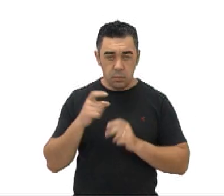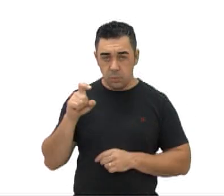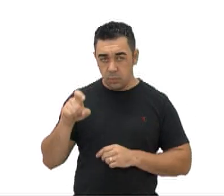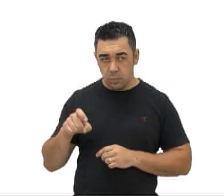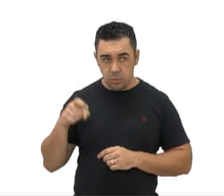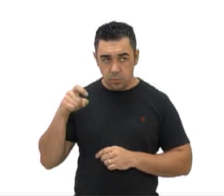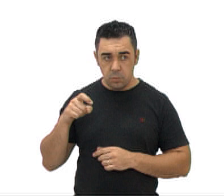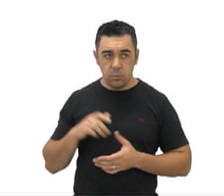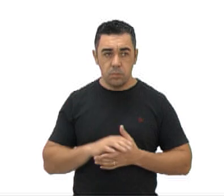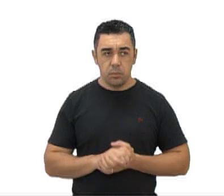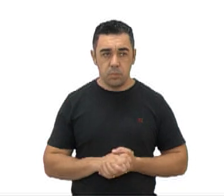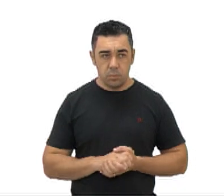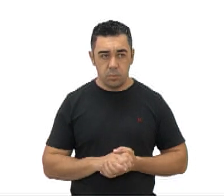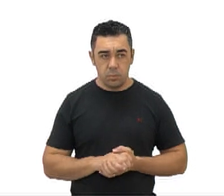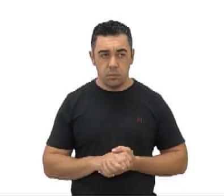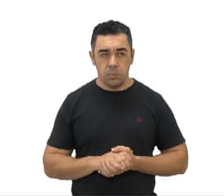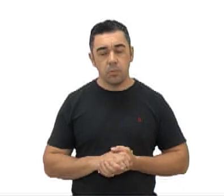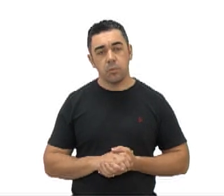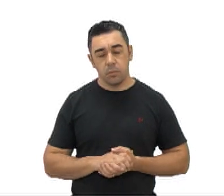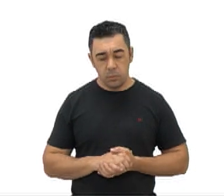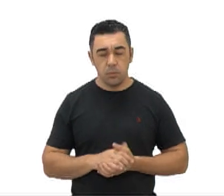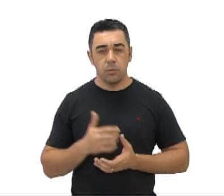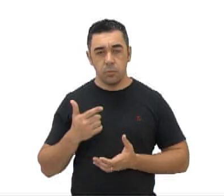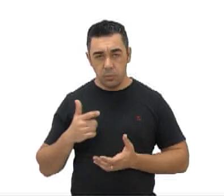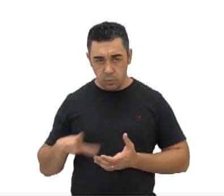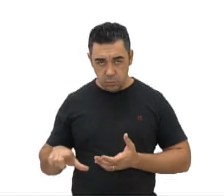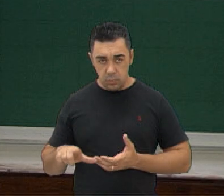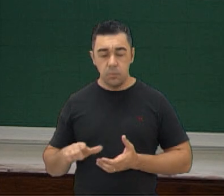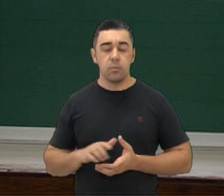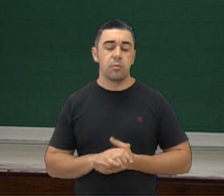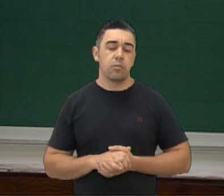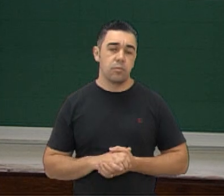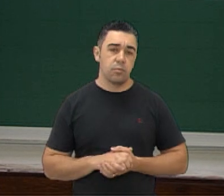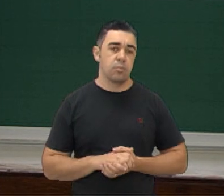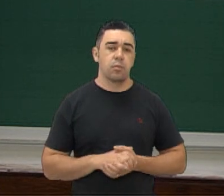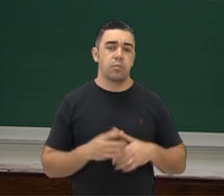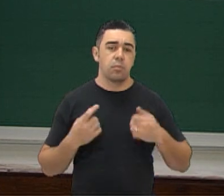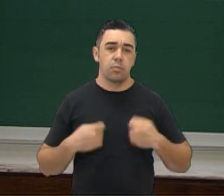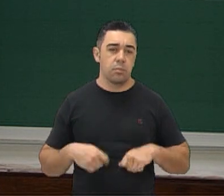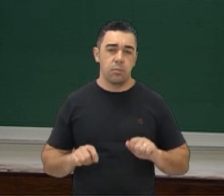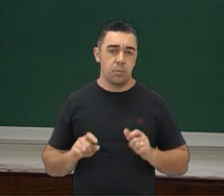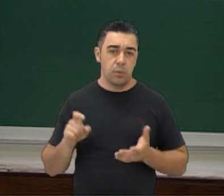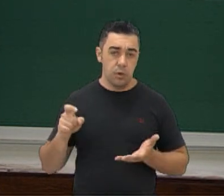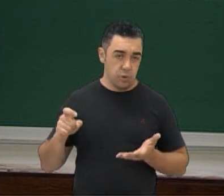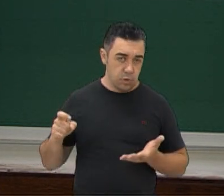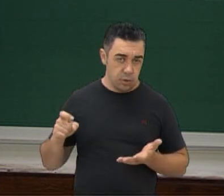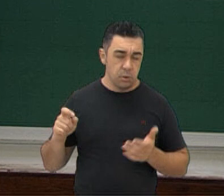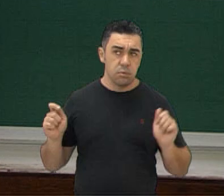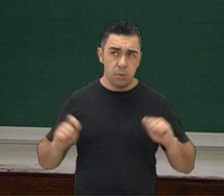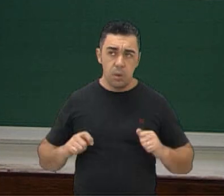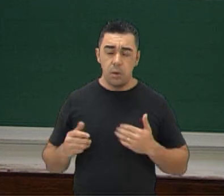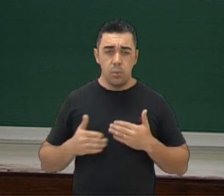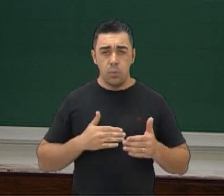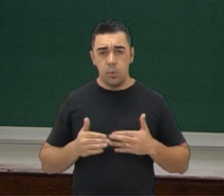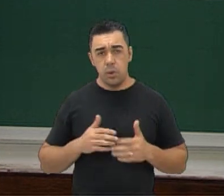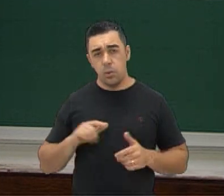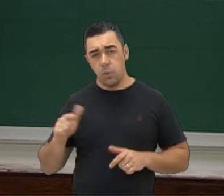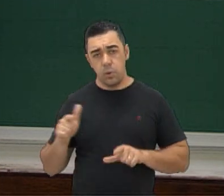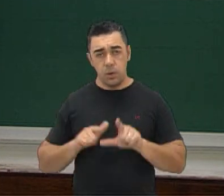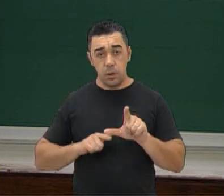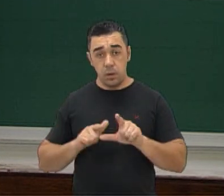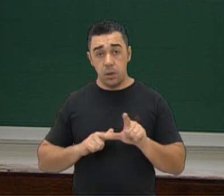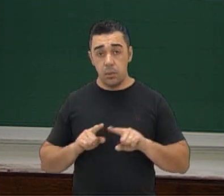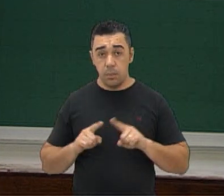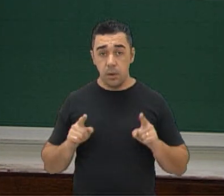valor x. Novamente, frisando novamente, não há necessidade de ser a letra x, pode ser qualquer outra letra.